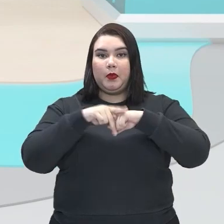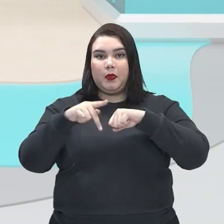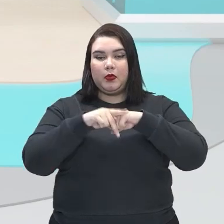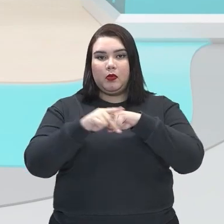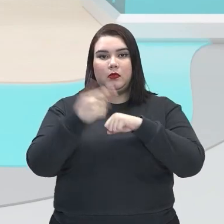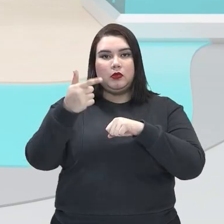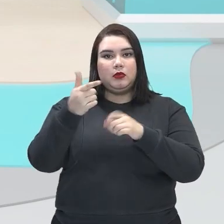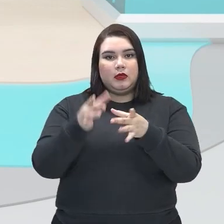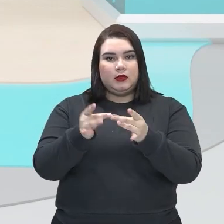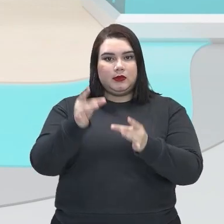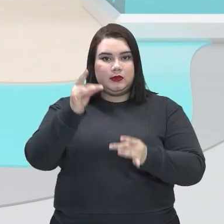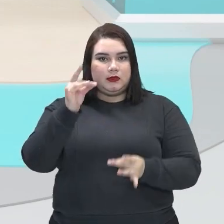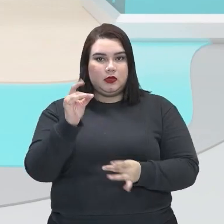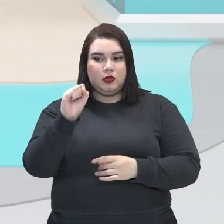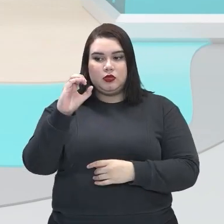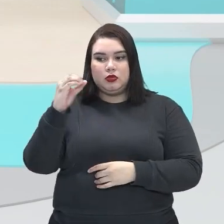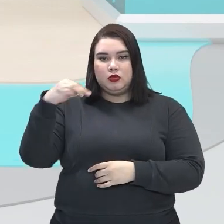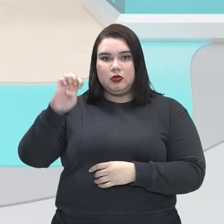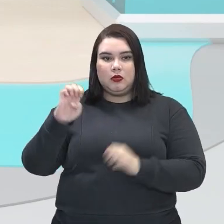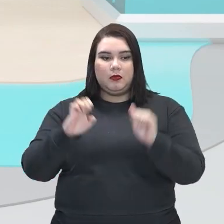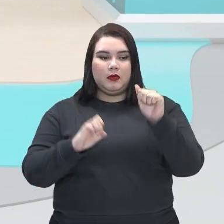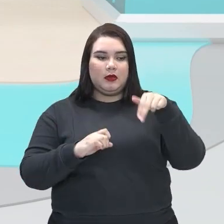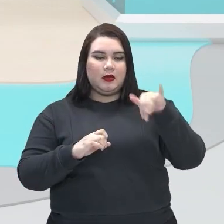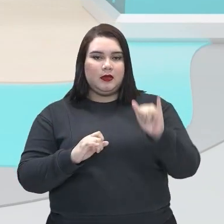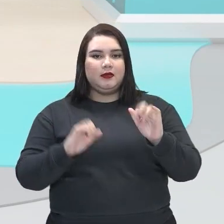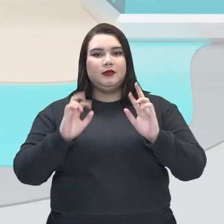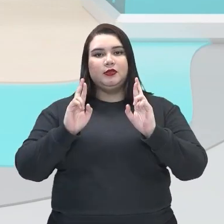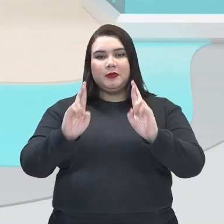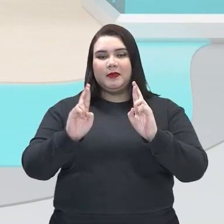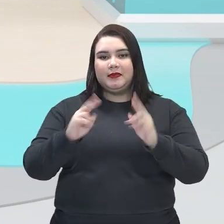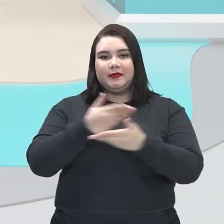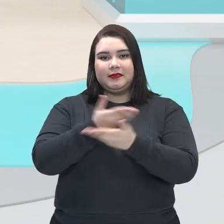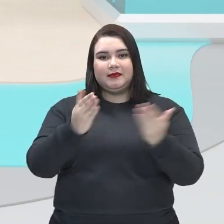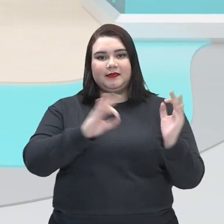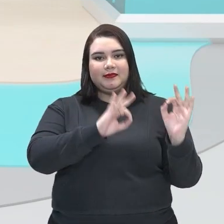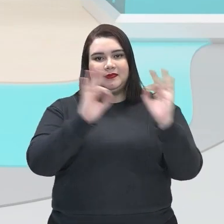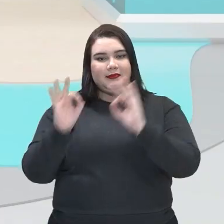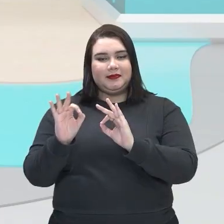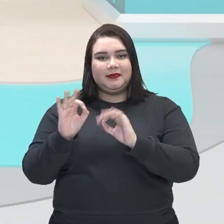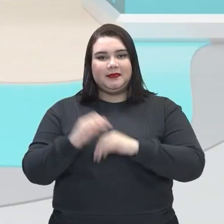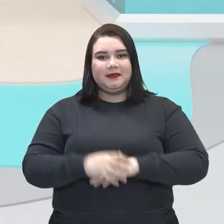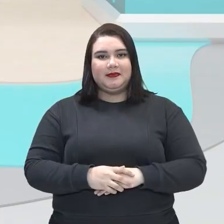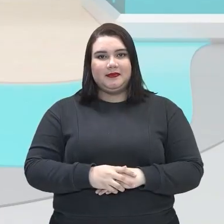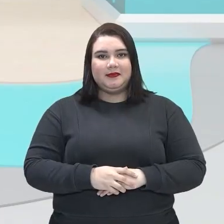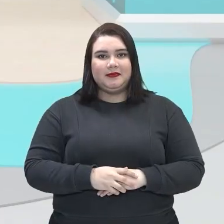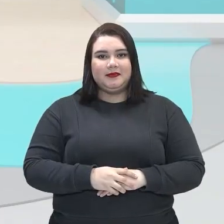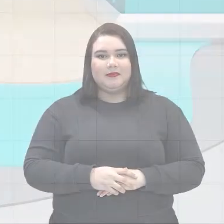indefinidos some e any. Espero que vocês tenham acompanhado bem a nossa aula de hoje.